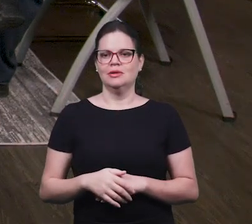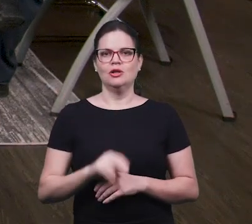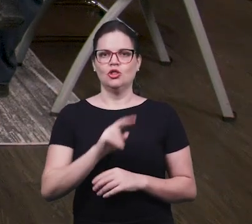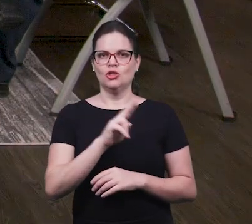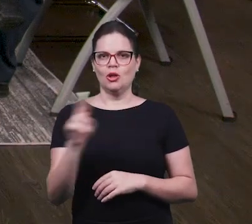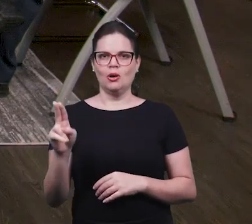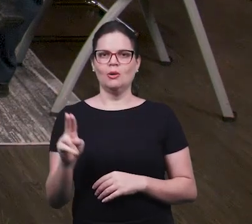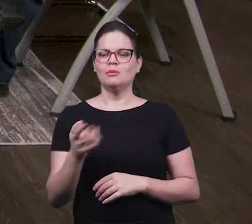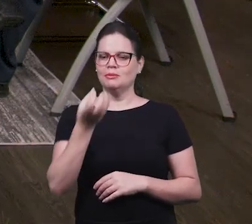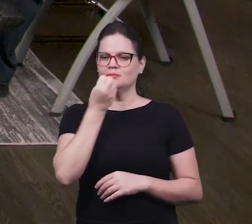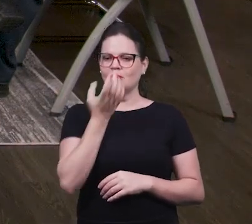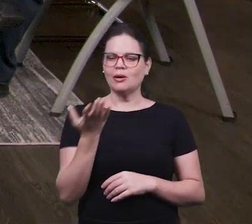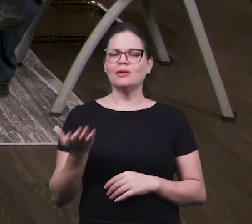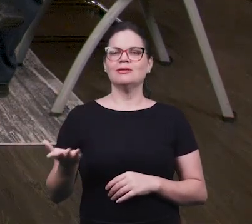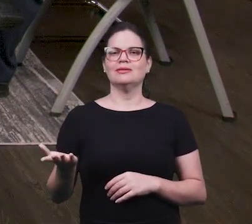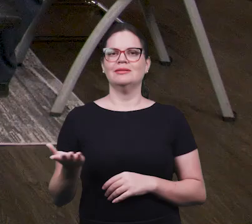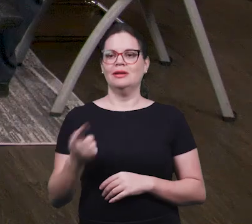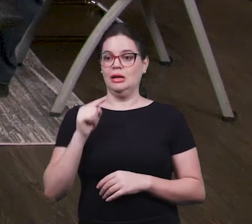mas